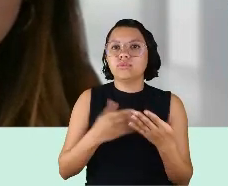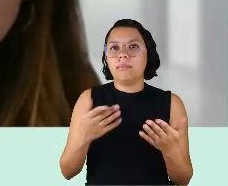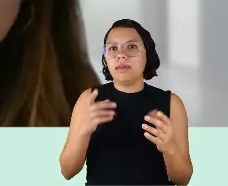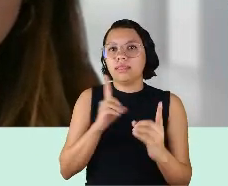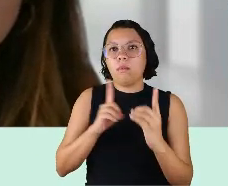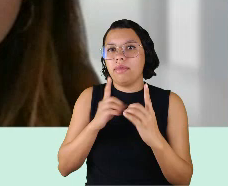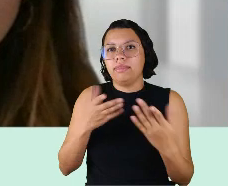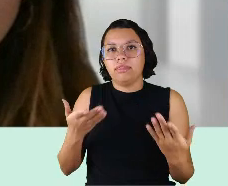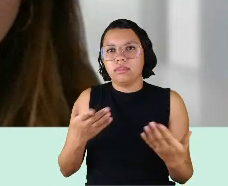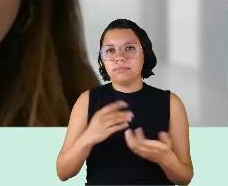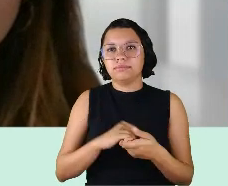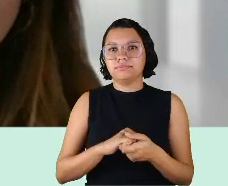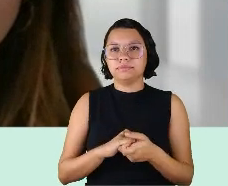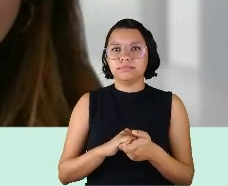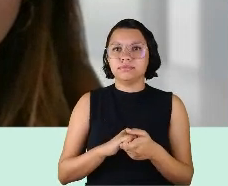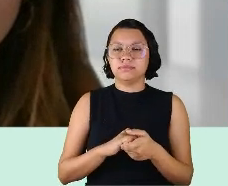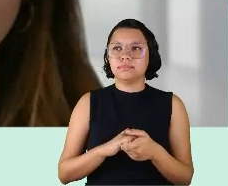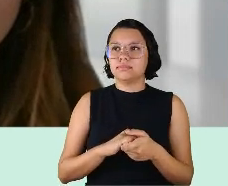atendido.